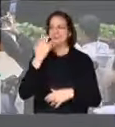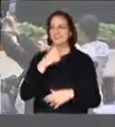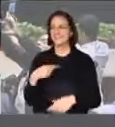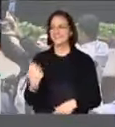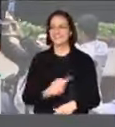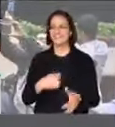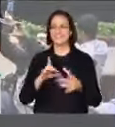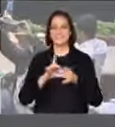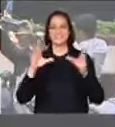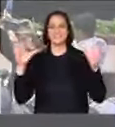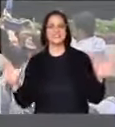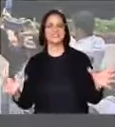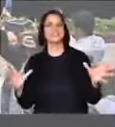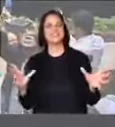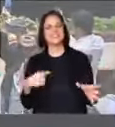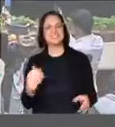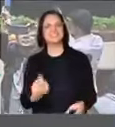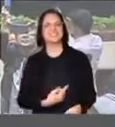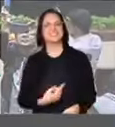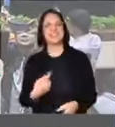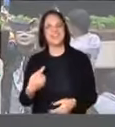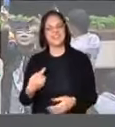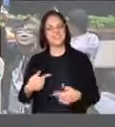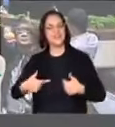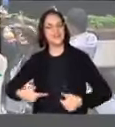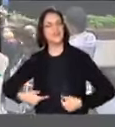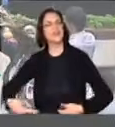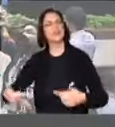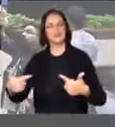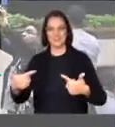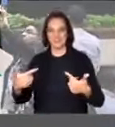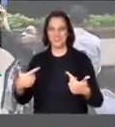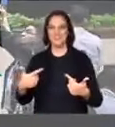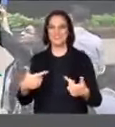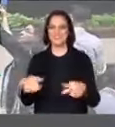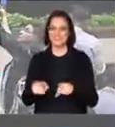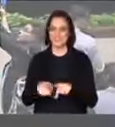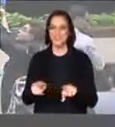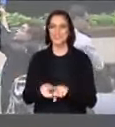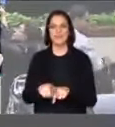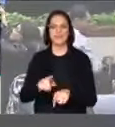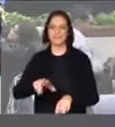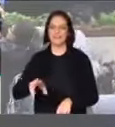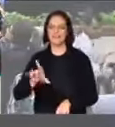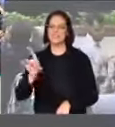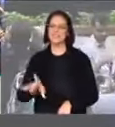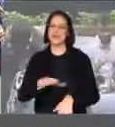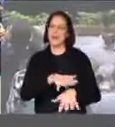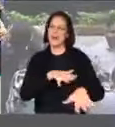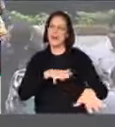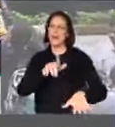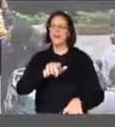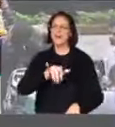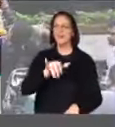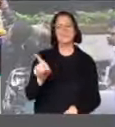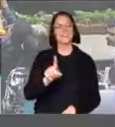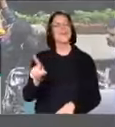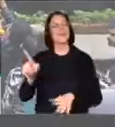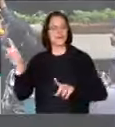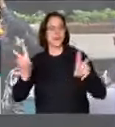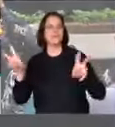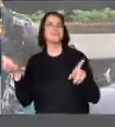liberdade e o nossa resistência também, não somente na parada gay, mas no carnaval, que é